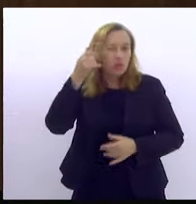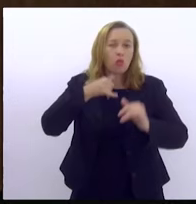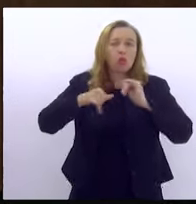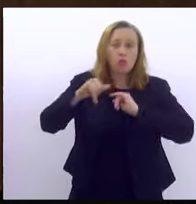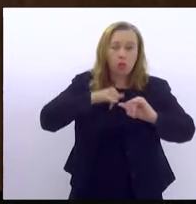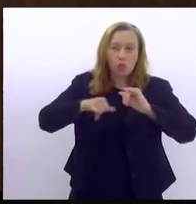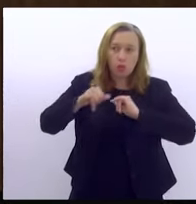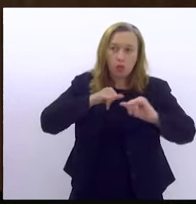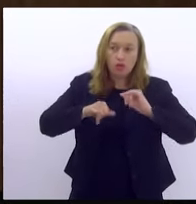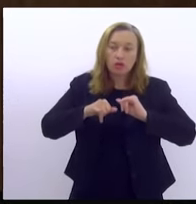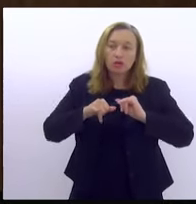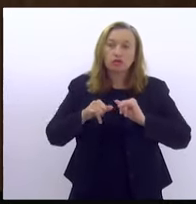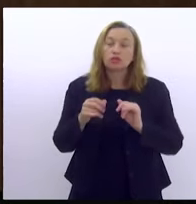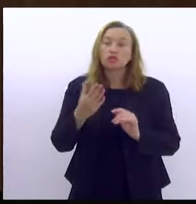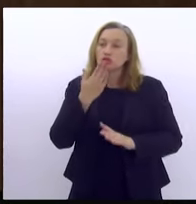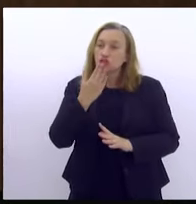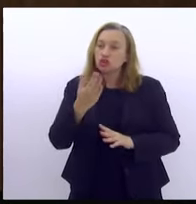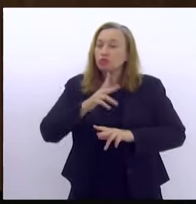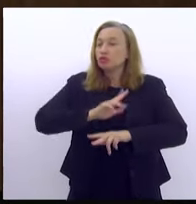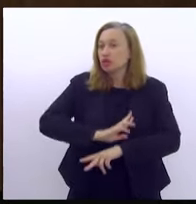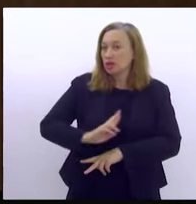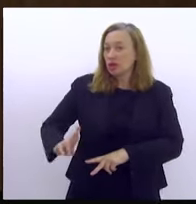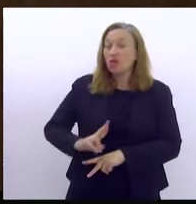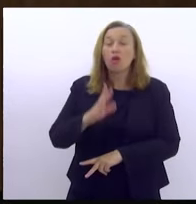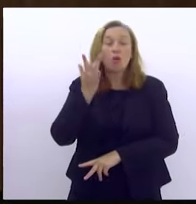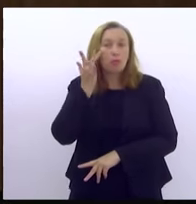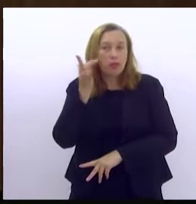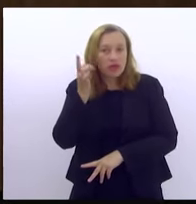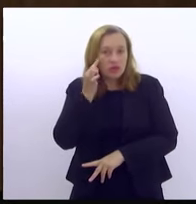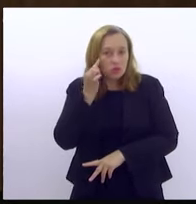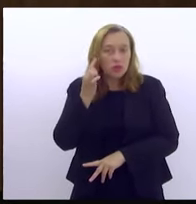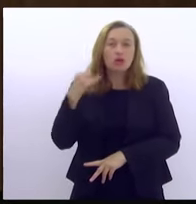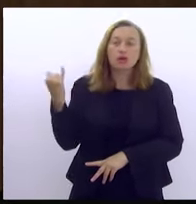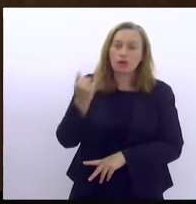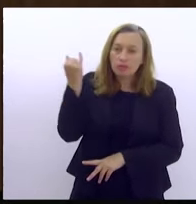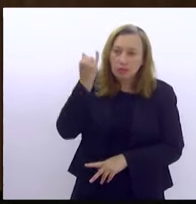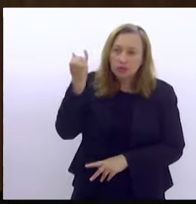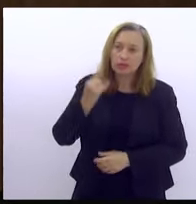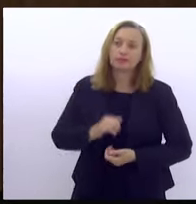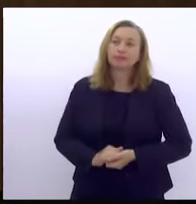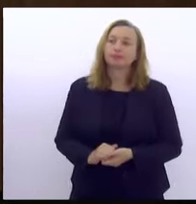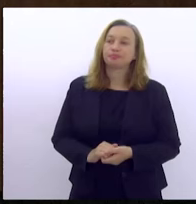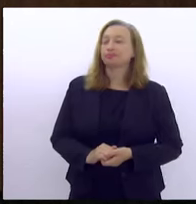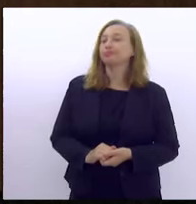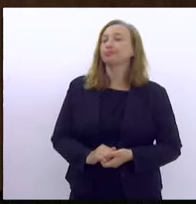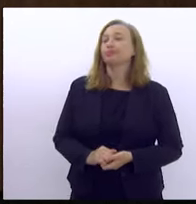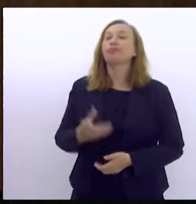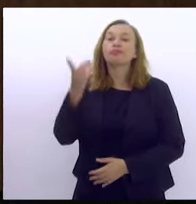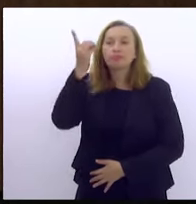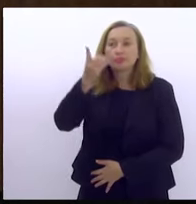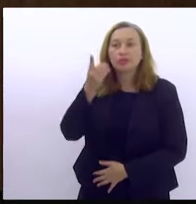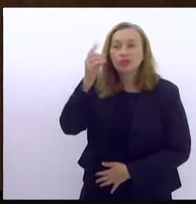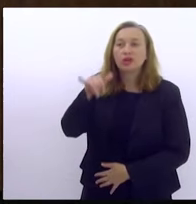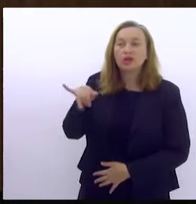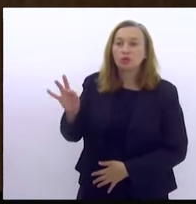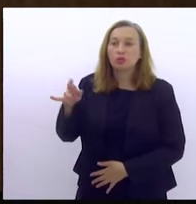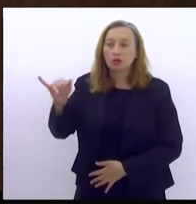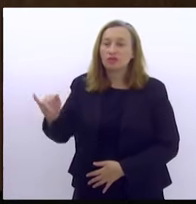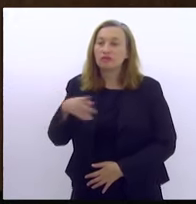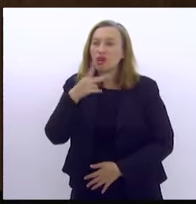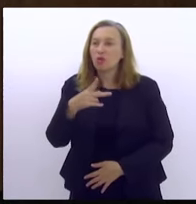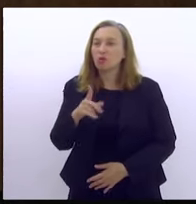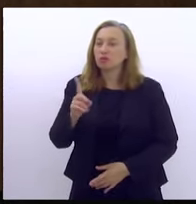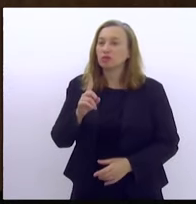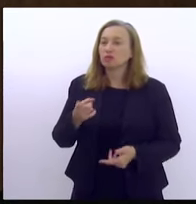informação sobre as religiões, eu penso que é extremamente salutar e necessário. E, conforme o deputado Yuri falou, a gente não está falando